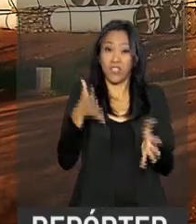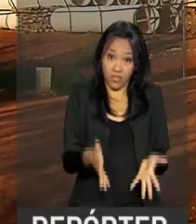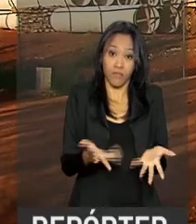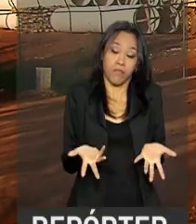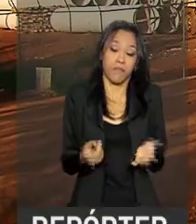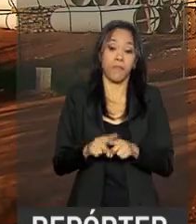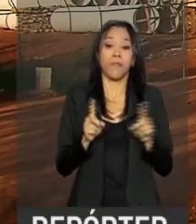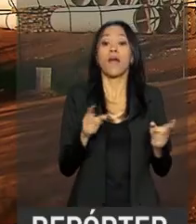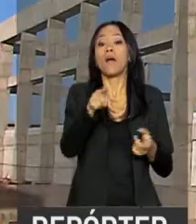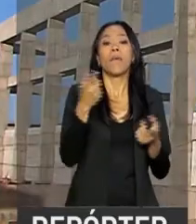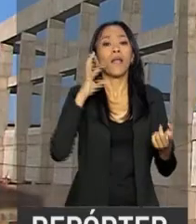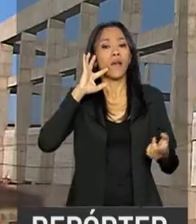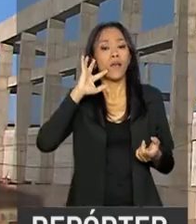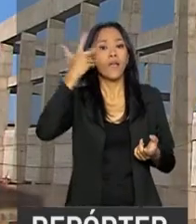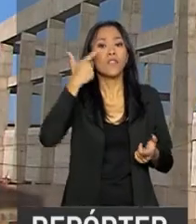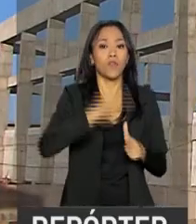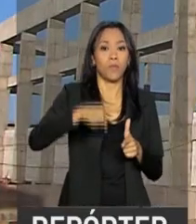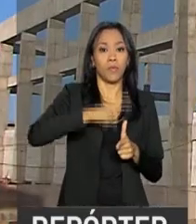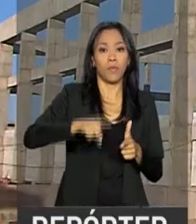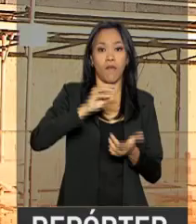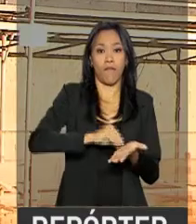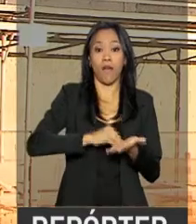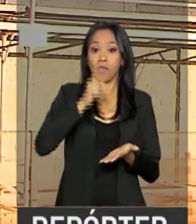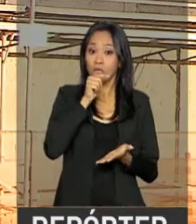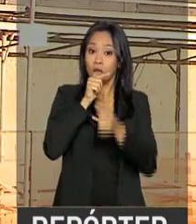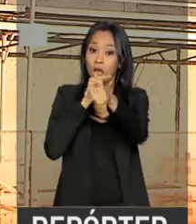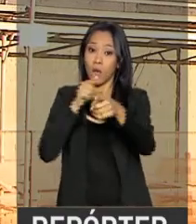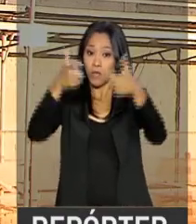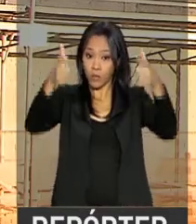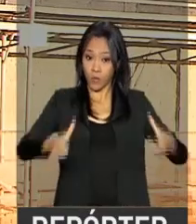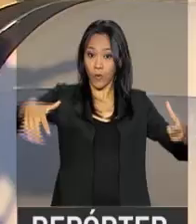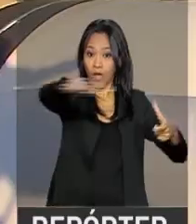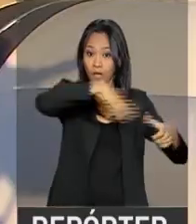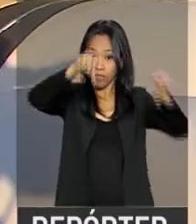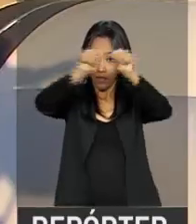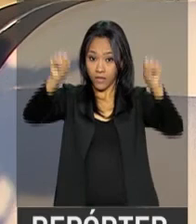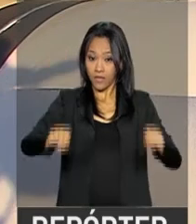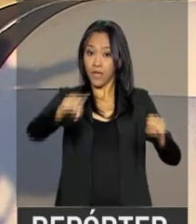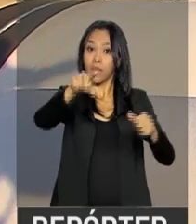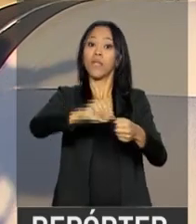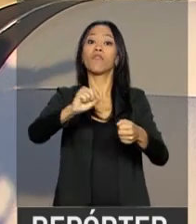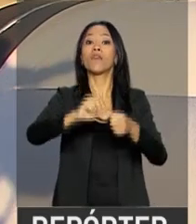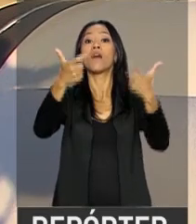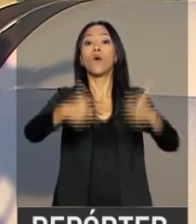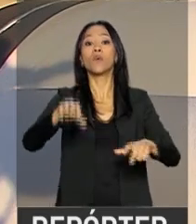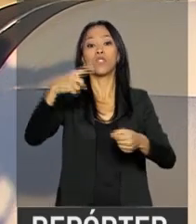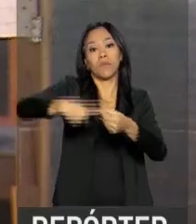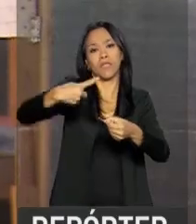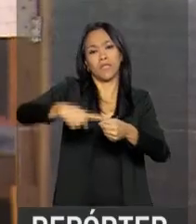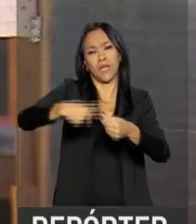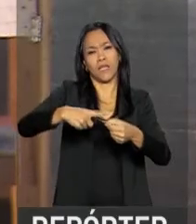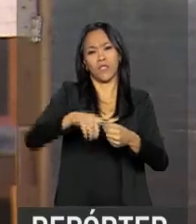amenizar a falta de água em um complexo para captar e fornecer água tratada está sendo instalado em valparaíso de goiás cidade